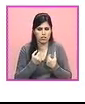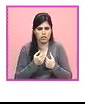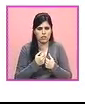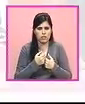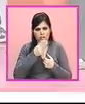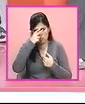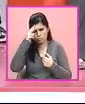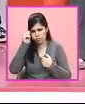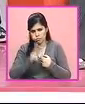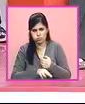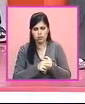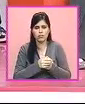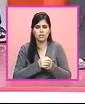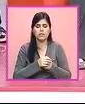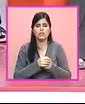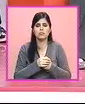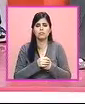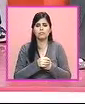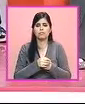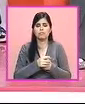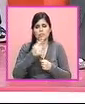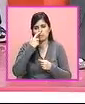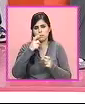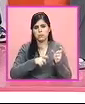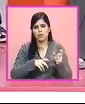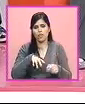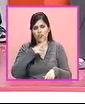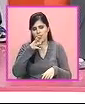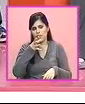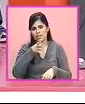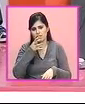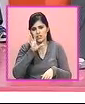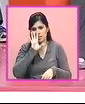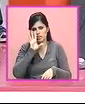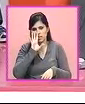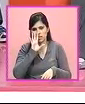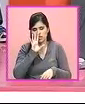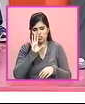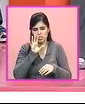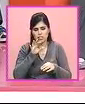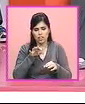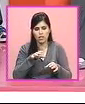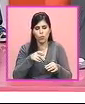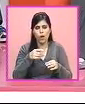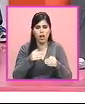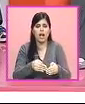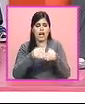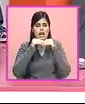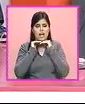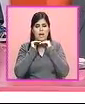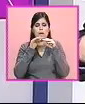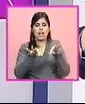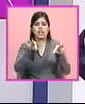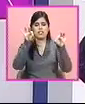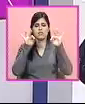incómodo é grande. As pessoas dizem que mal suportam o encosto, por exemplo, do lençol ou do pijama ou da